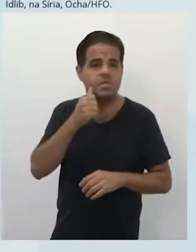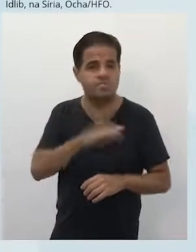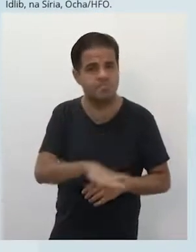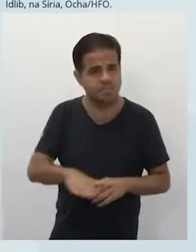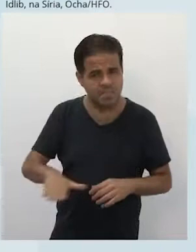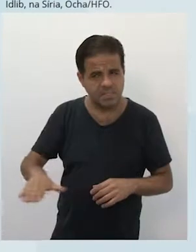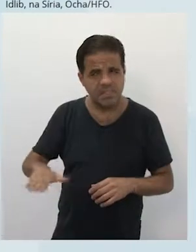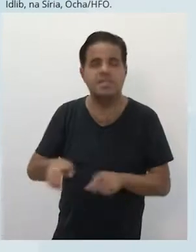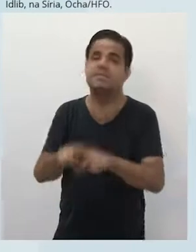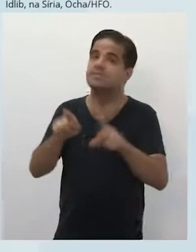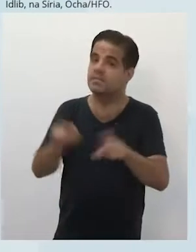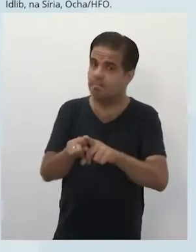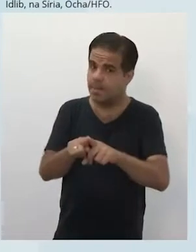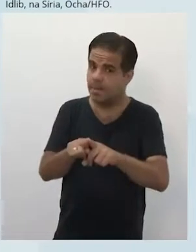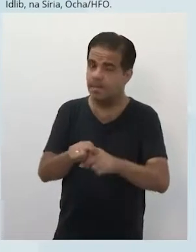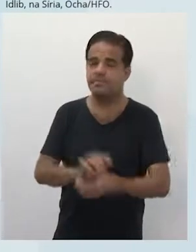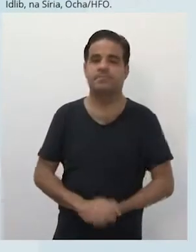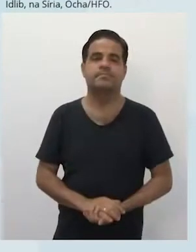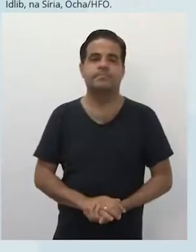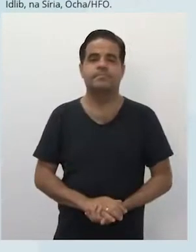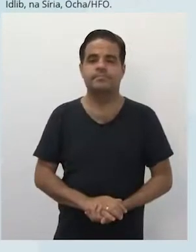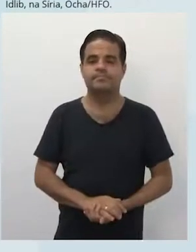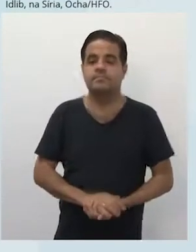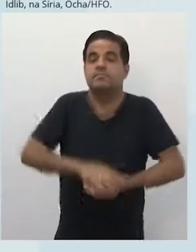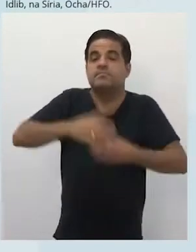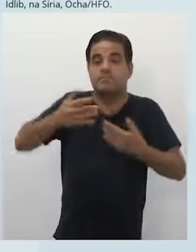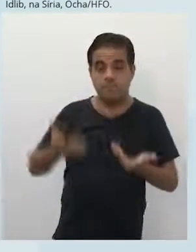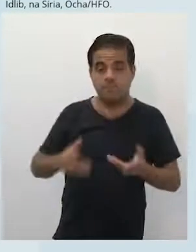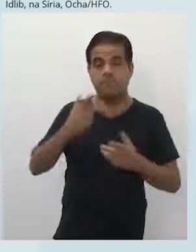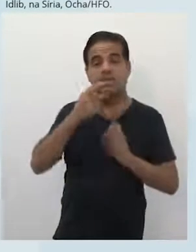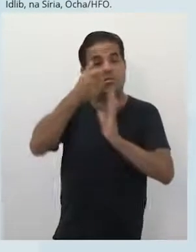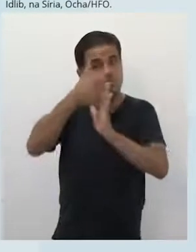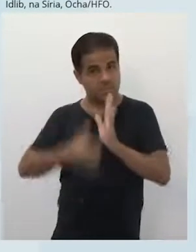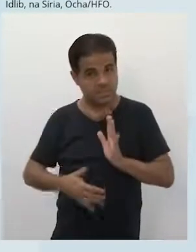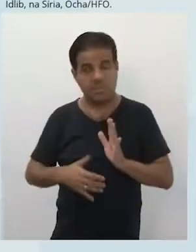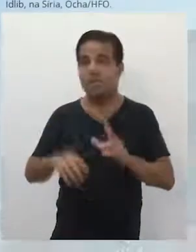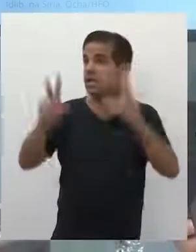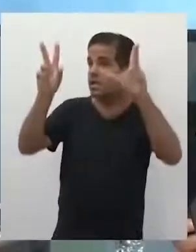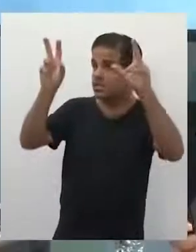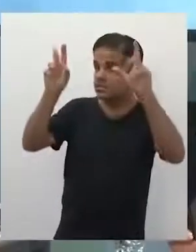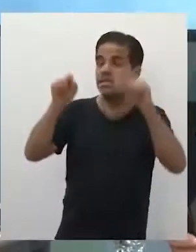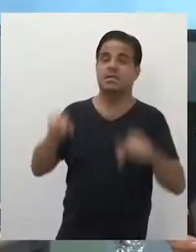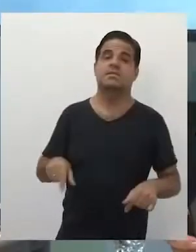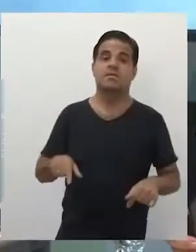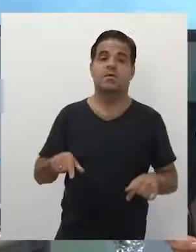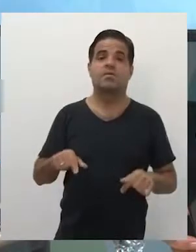e meninas, tá? Então, ele reforça aqui essa questão